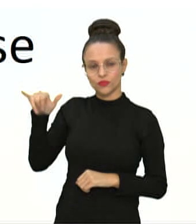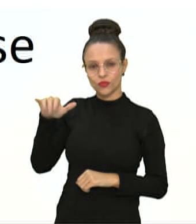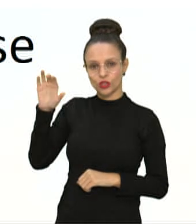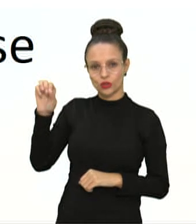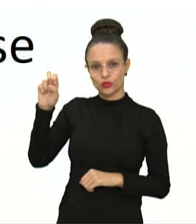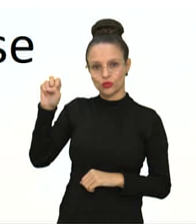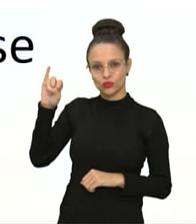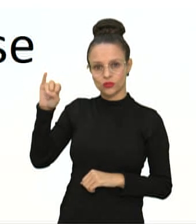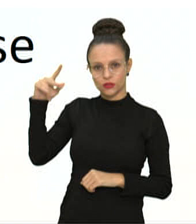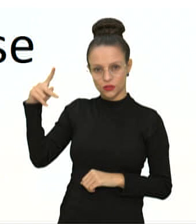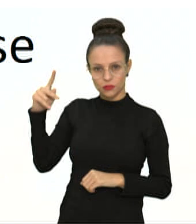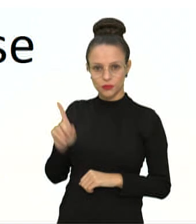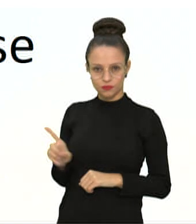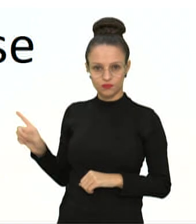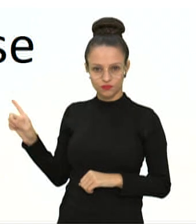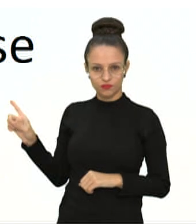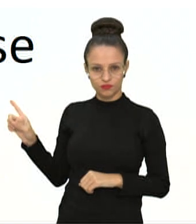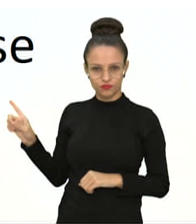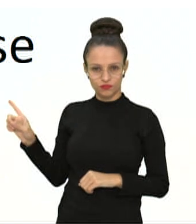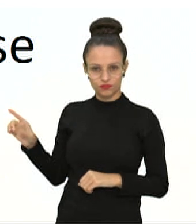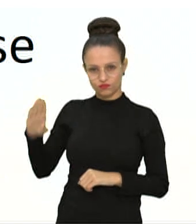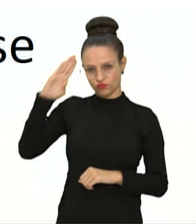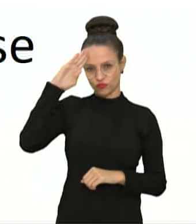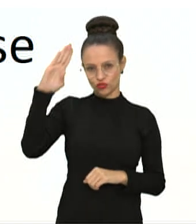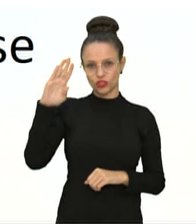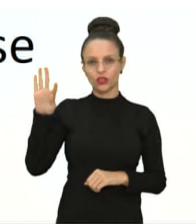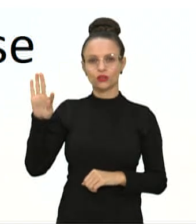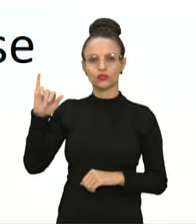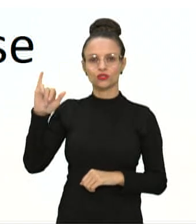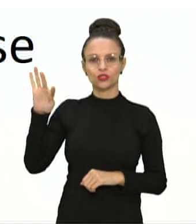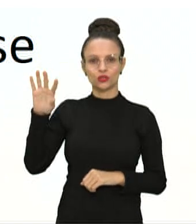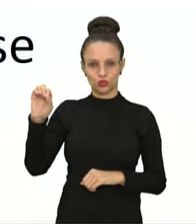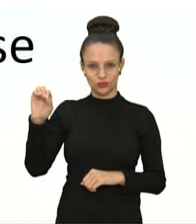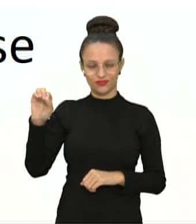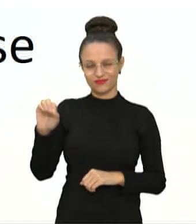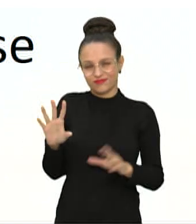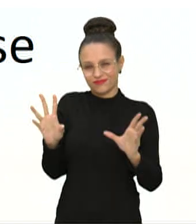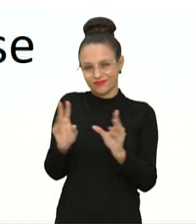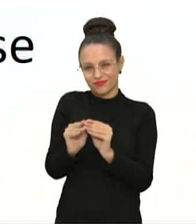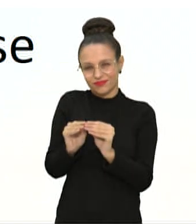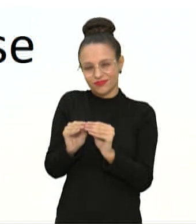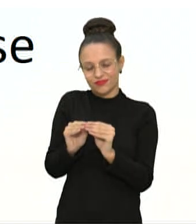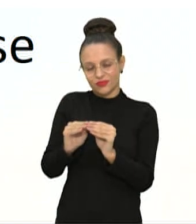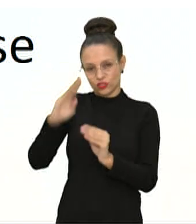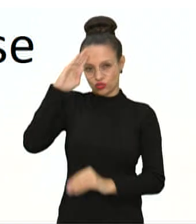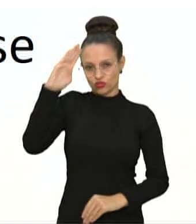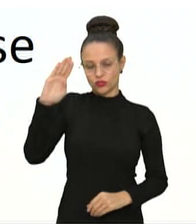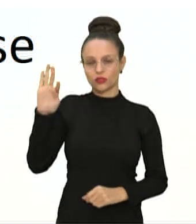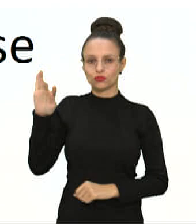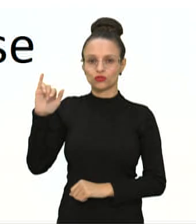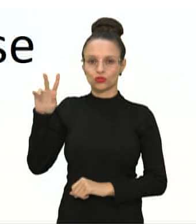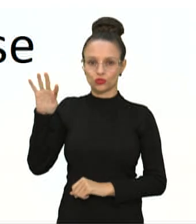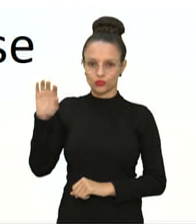Josip Broz Tito, ou General Tito, que é mais comum aparecer no vestibular, nos Enems, é General Tito.